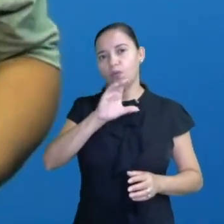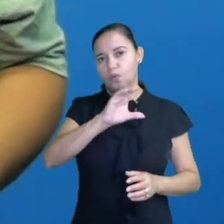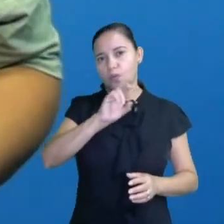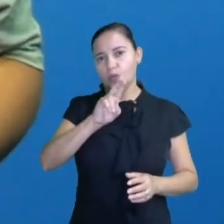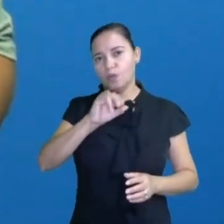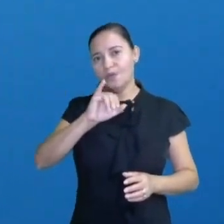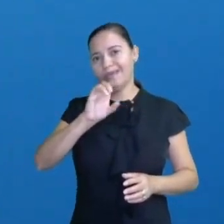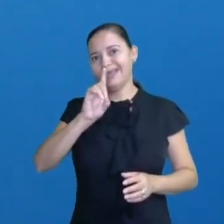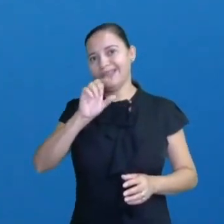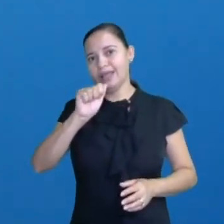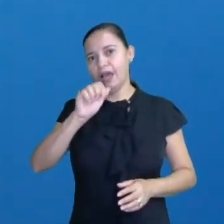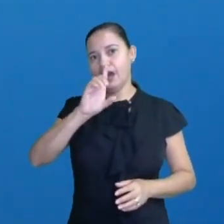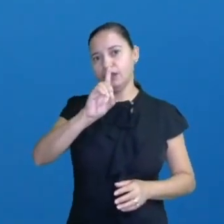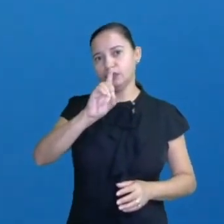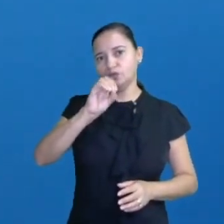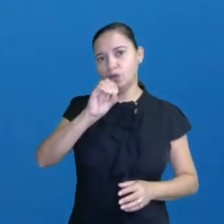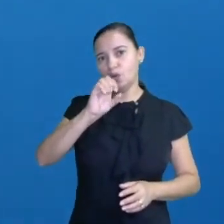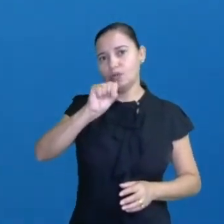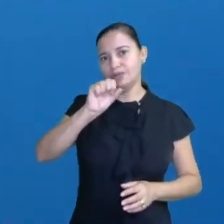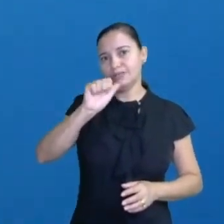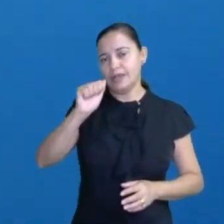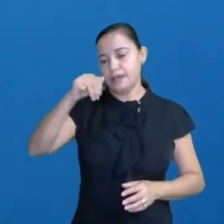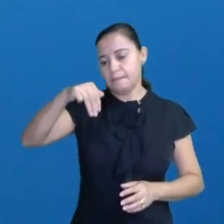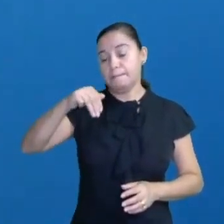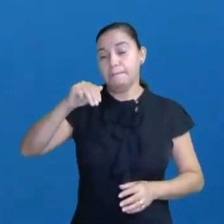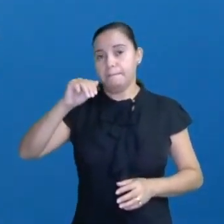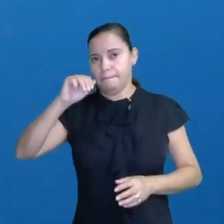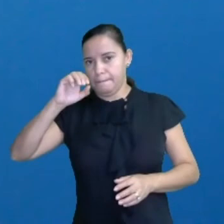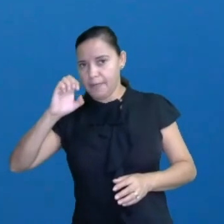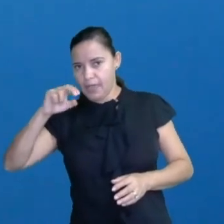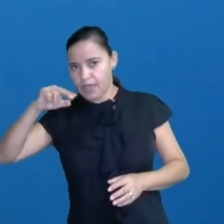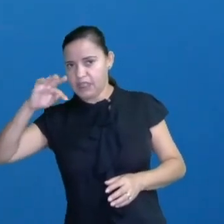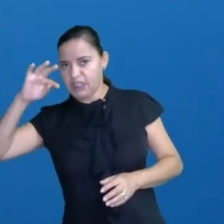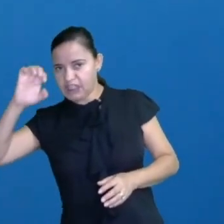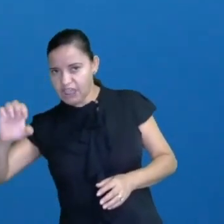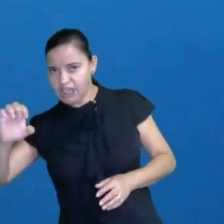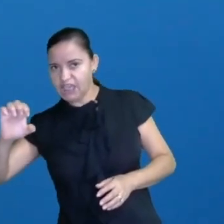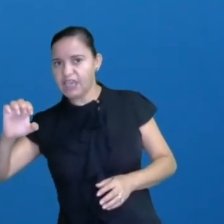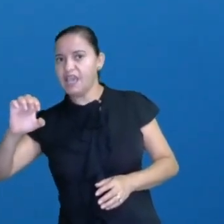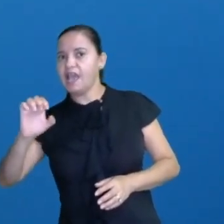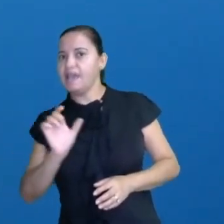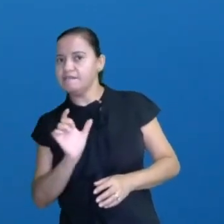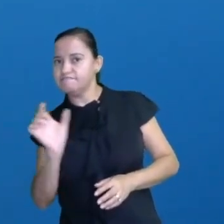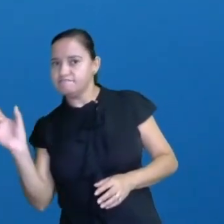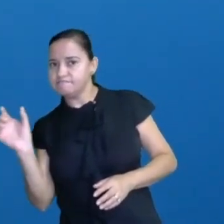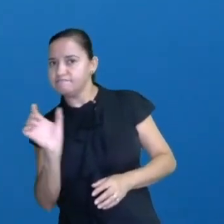radical, sufixo, e se termina em mente, será sufixo